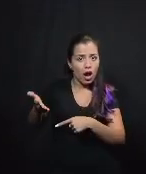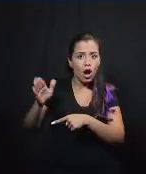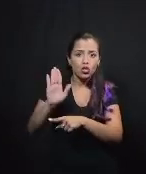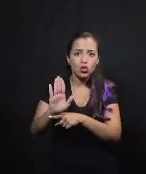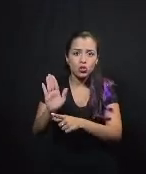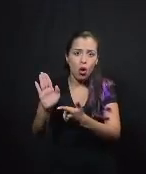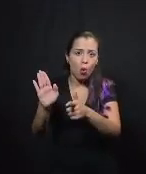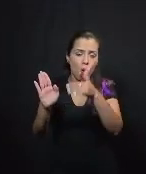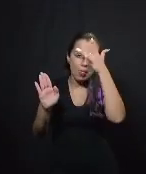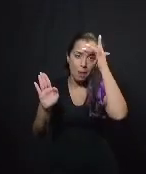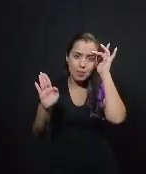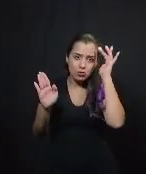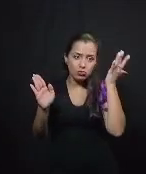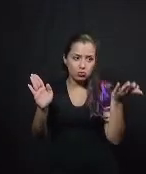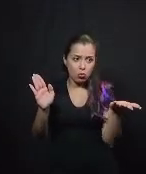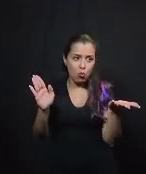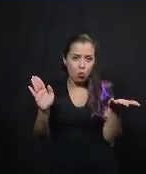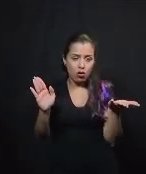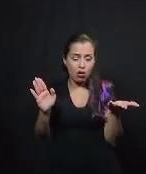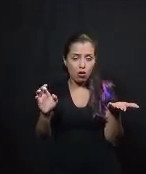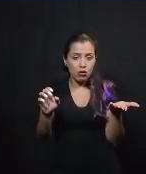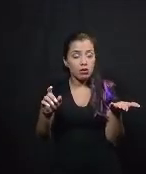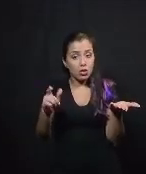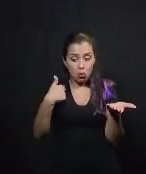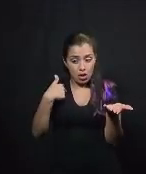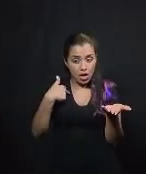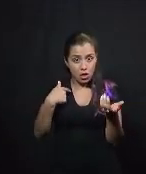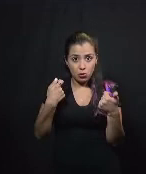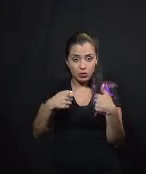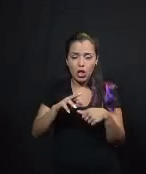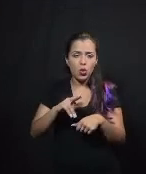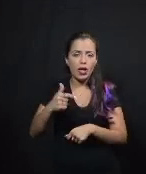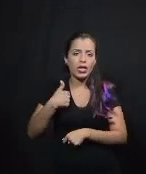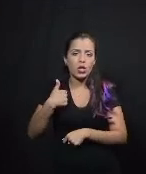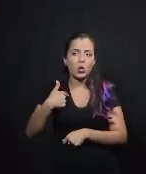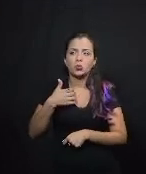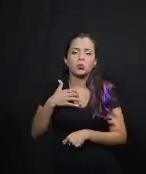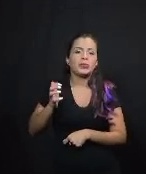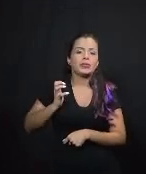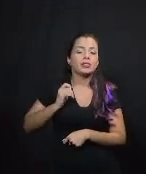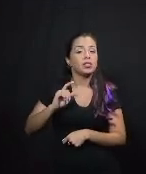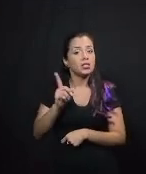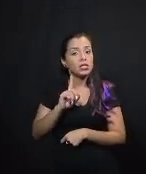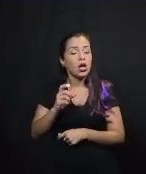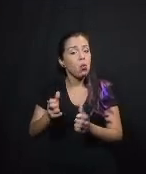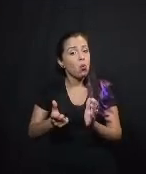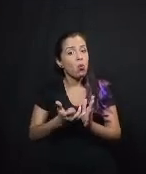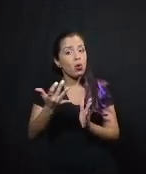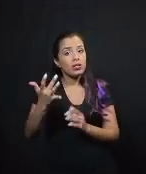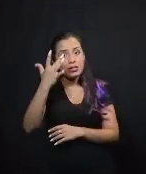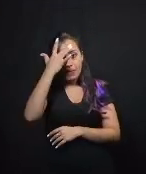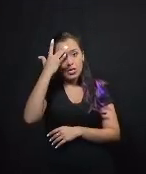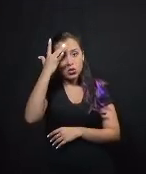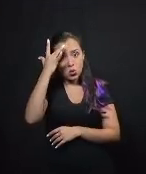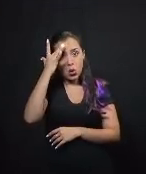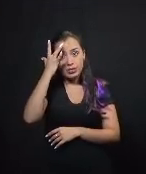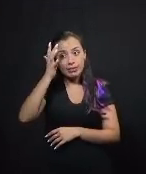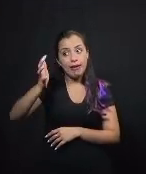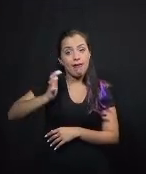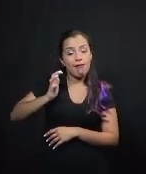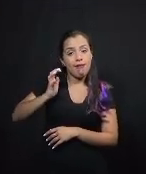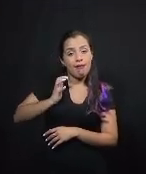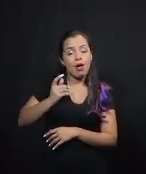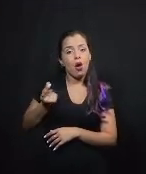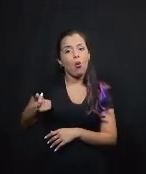conforme essa importância. E como eu, muita gente, eu não estou falando que eu estou na faixa dos... Quantos são os nossos bilionários? Eu não estou na faixa